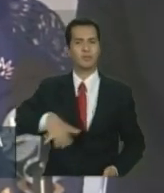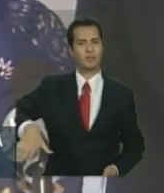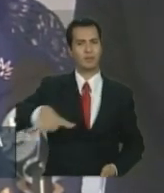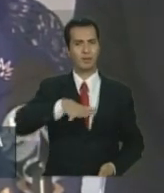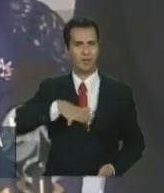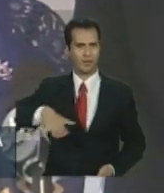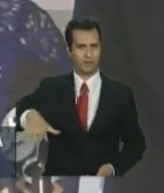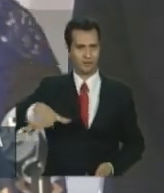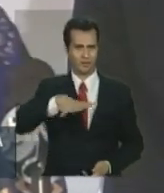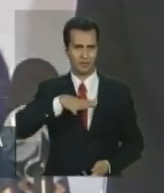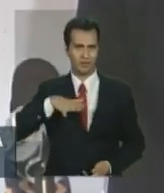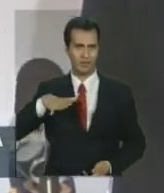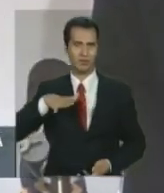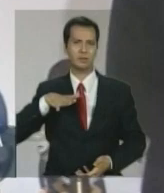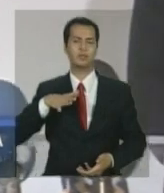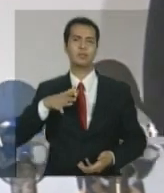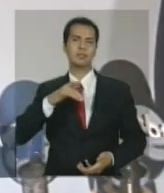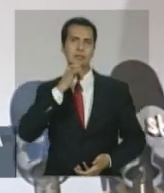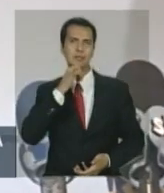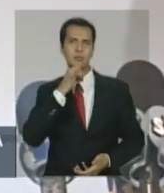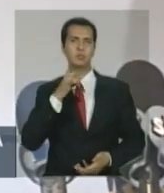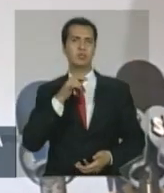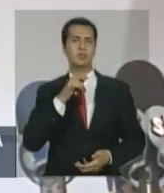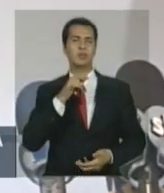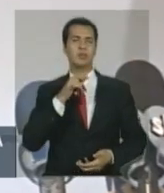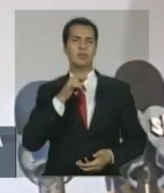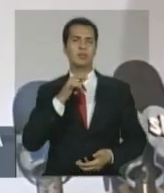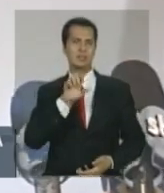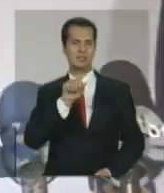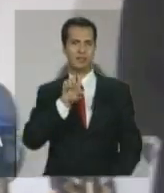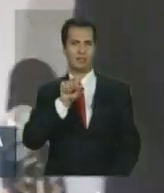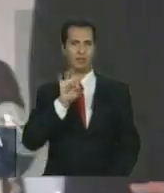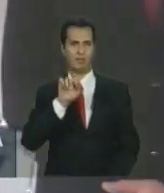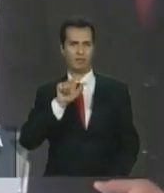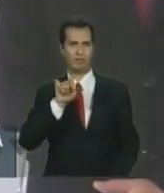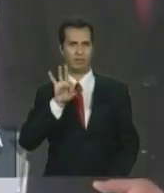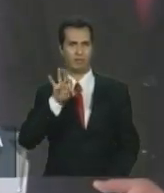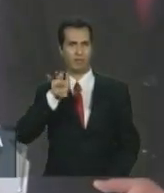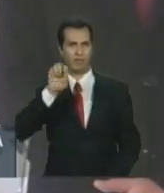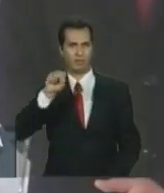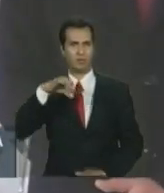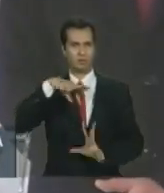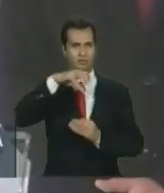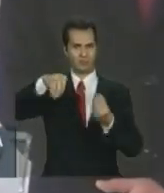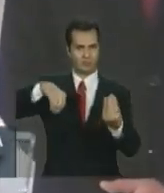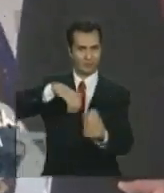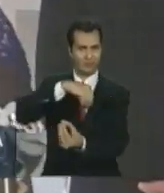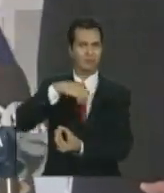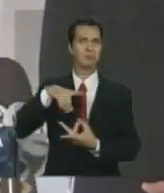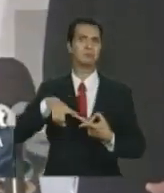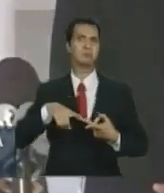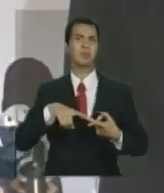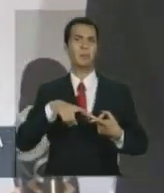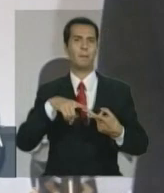principalmente no caso de satélites e no caso também de petróleo e gás.